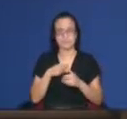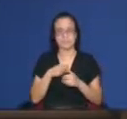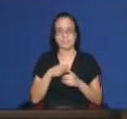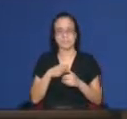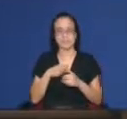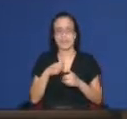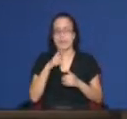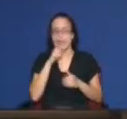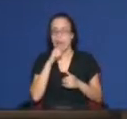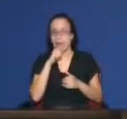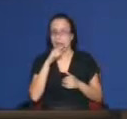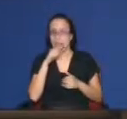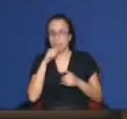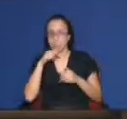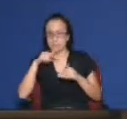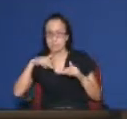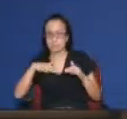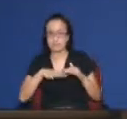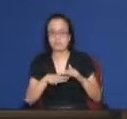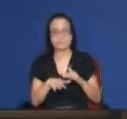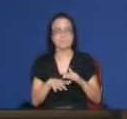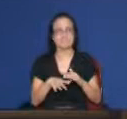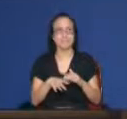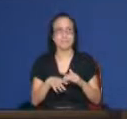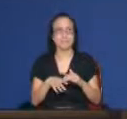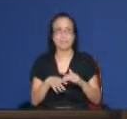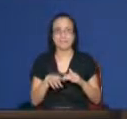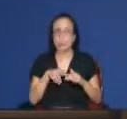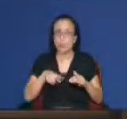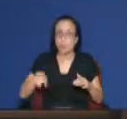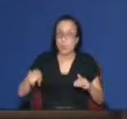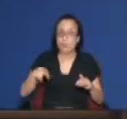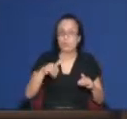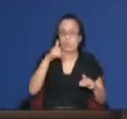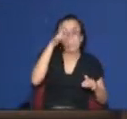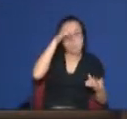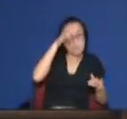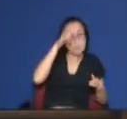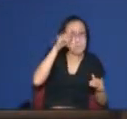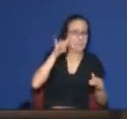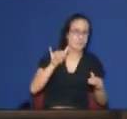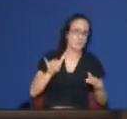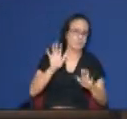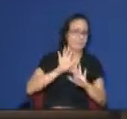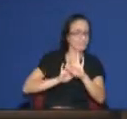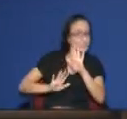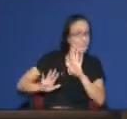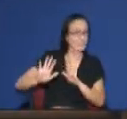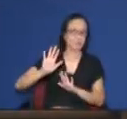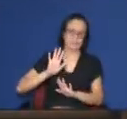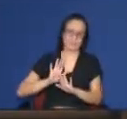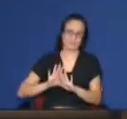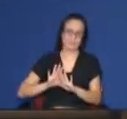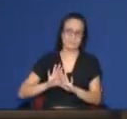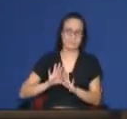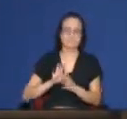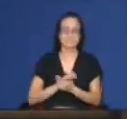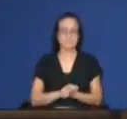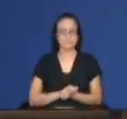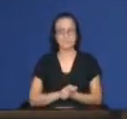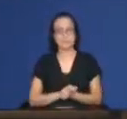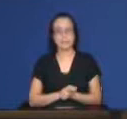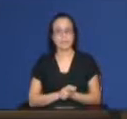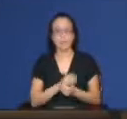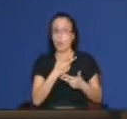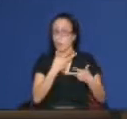abastecimento em Limeira, mas a gente vai se precaver com medidas preventivas. Eu vou relatar aqui algumas medidas, vamos ver o tempo,